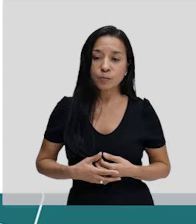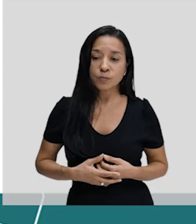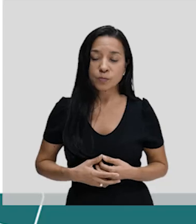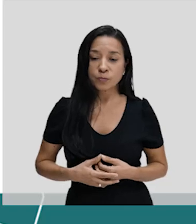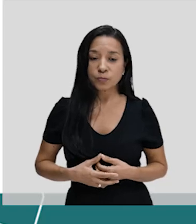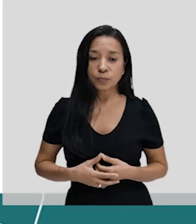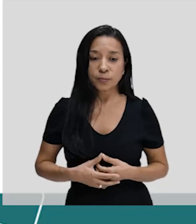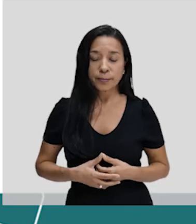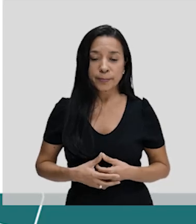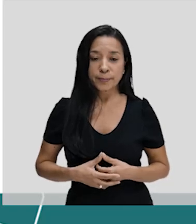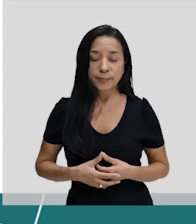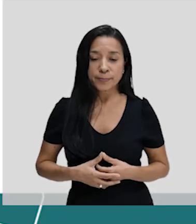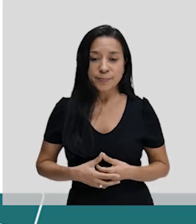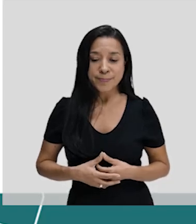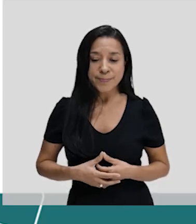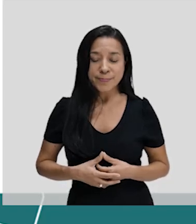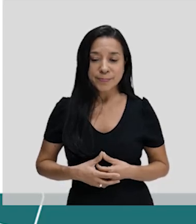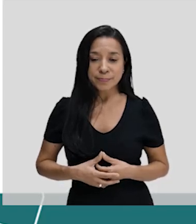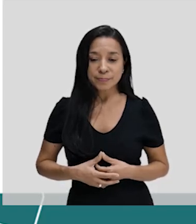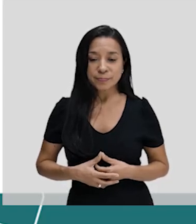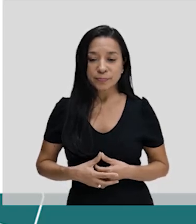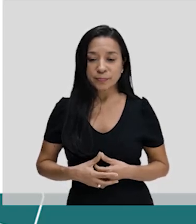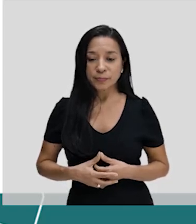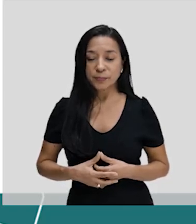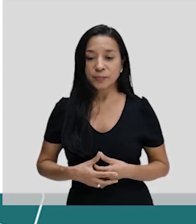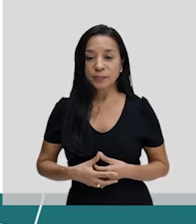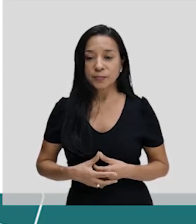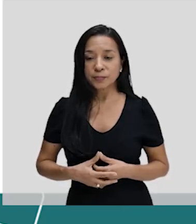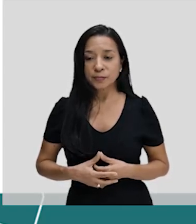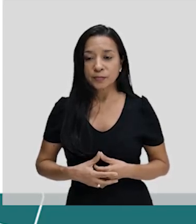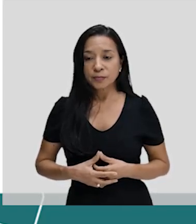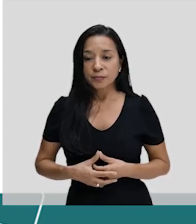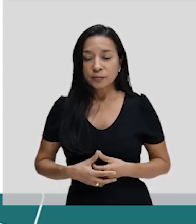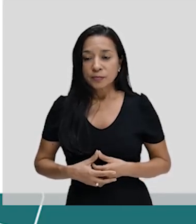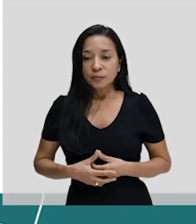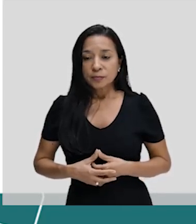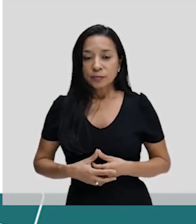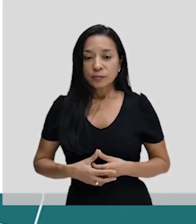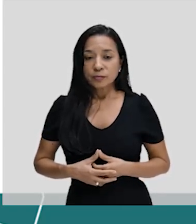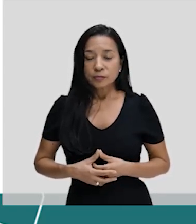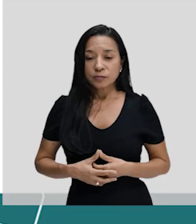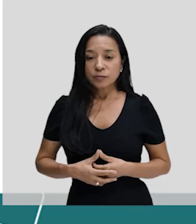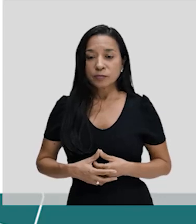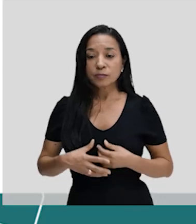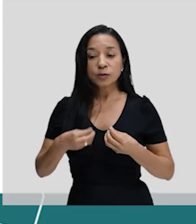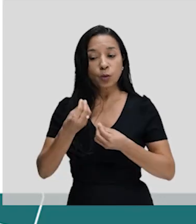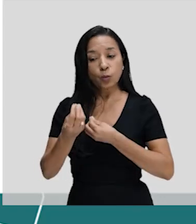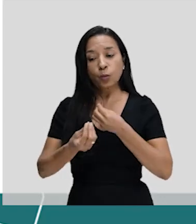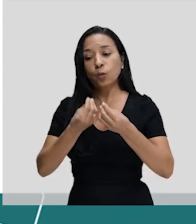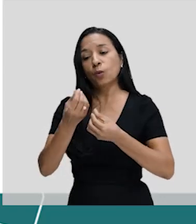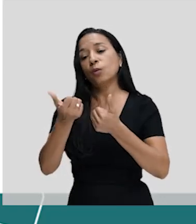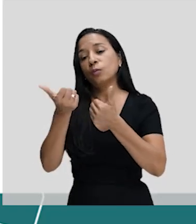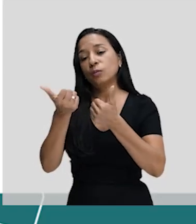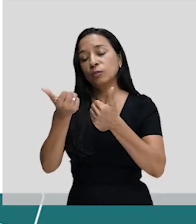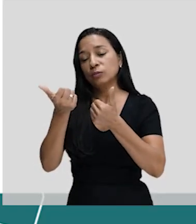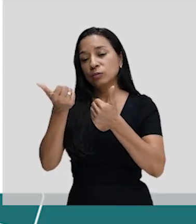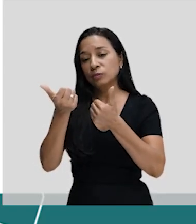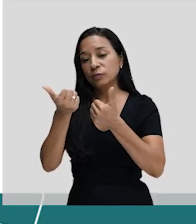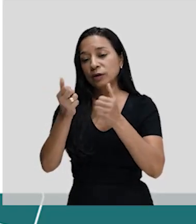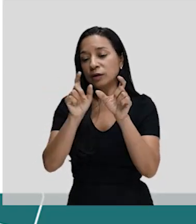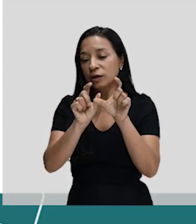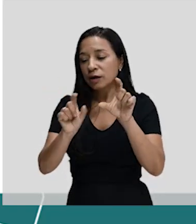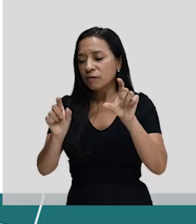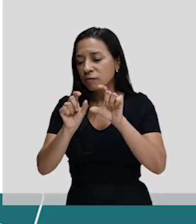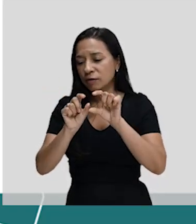puedes para el plural, se quedaria... Então, como que ficaria se eu substituísse o verbo puedes